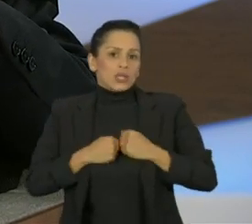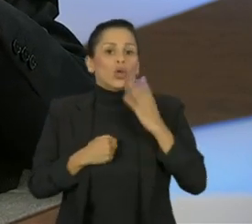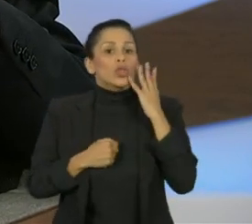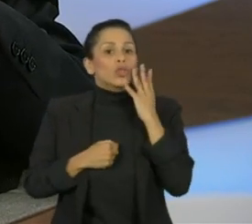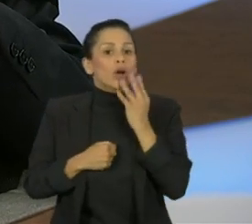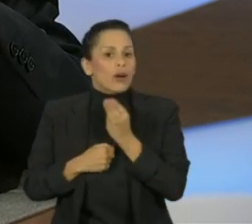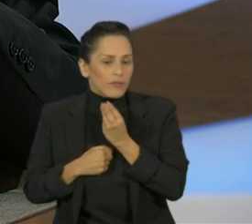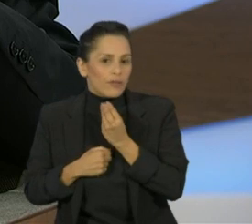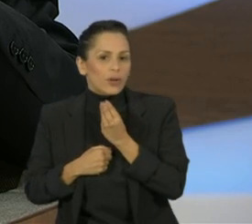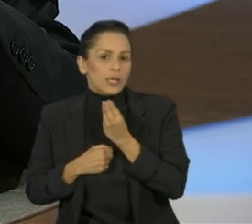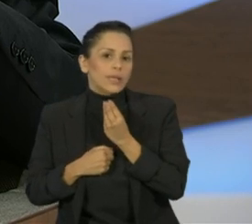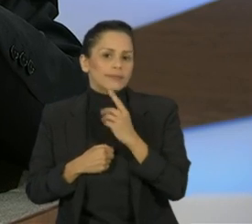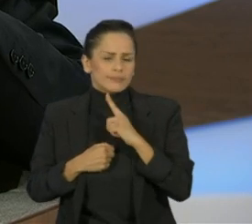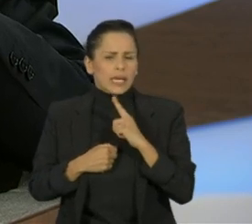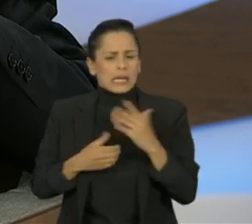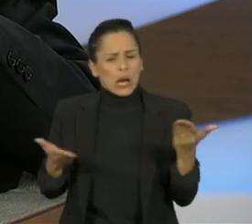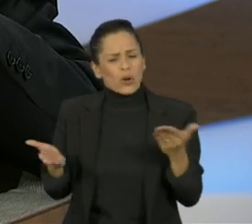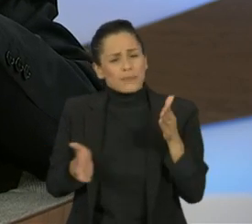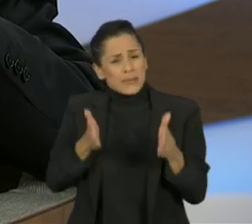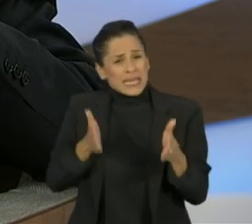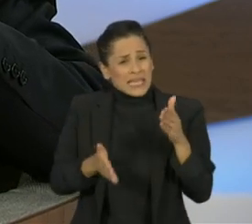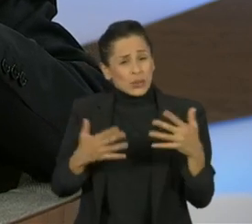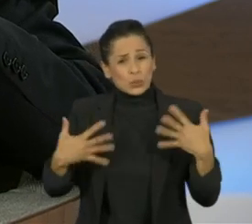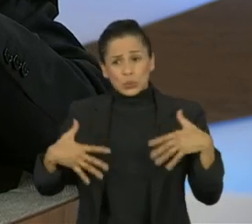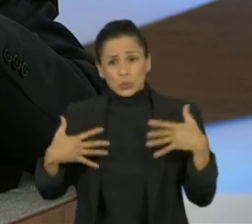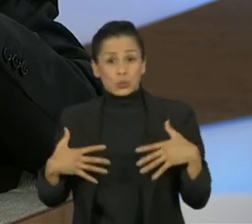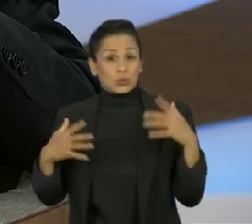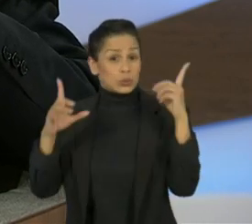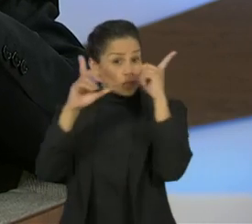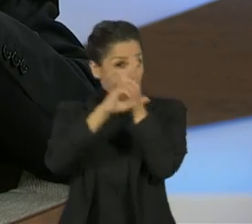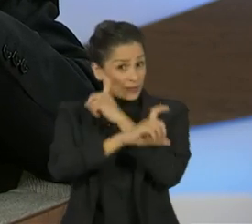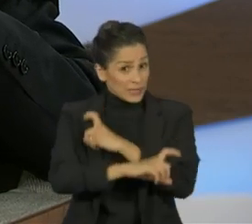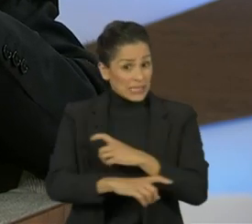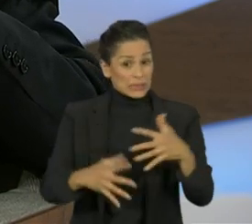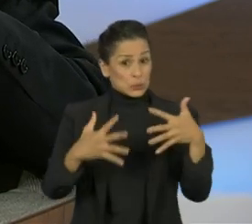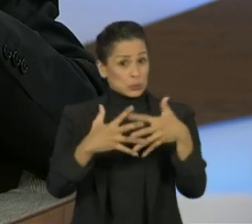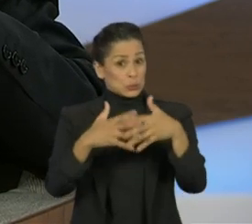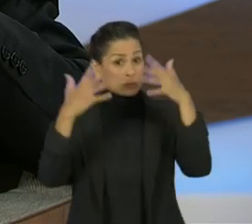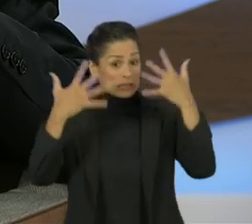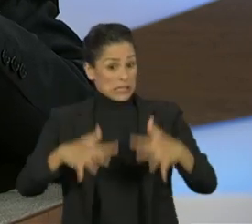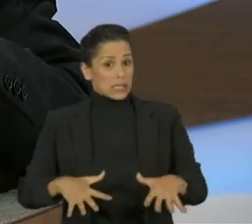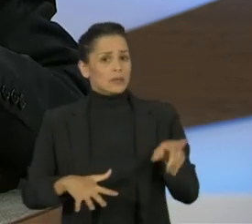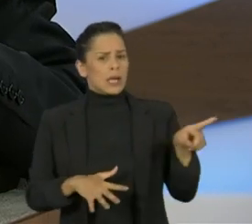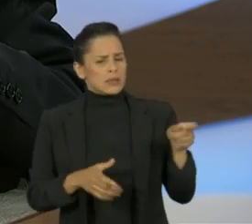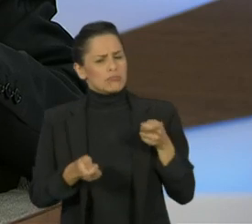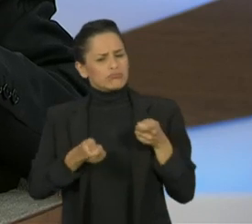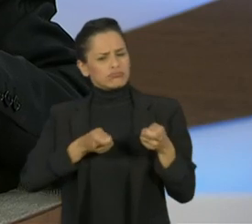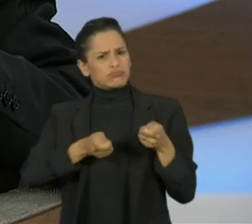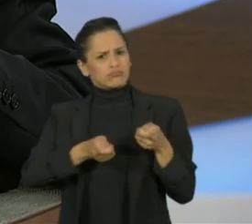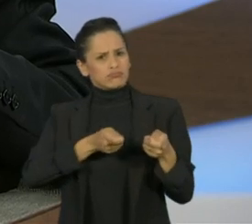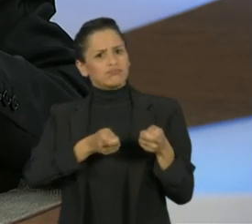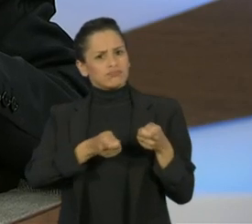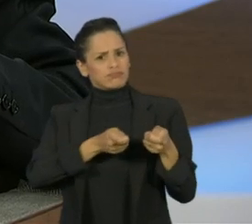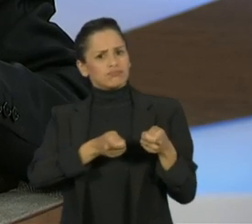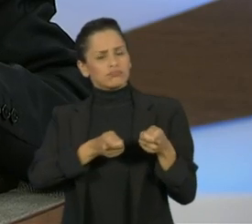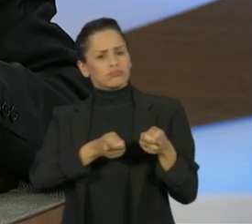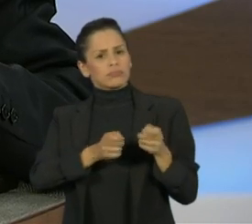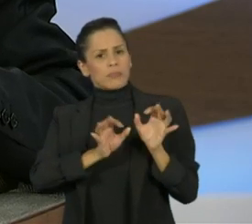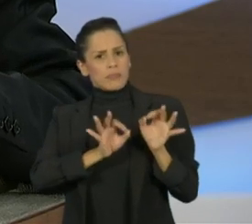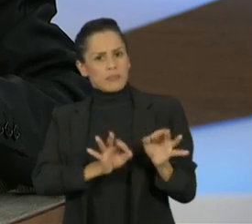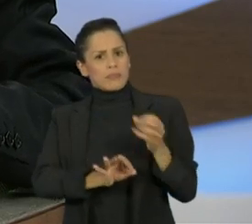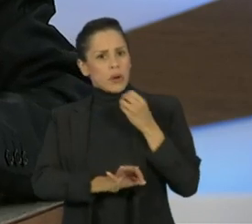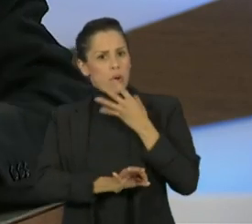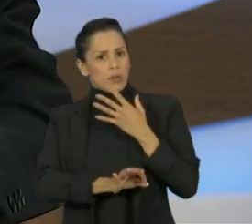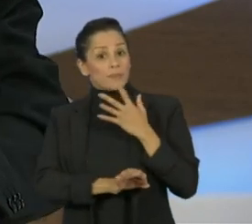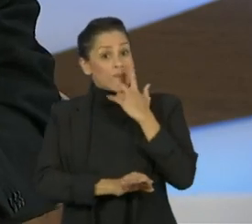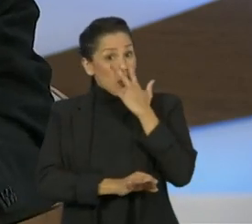dificuldade muita turbulência conduz bem o supremo eu acho que ele vai tocar essa agenda que